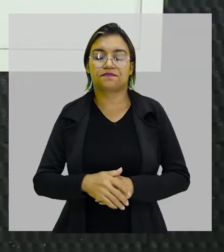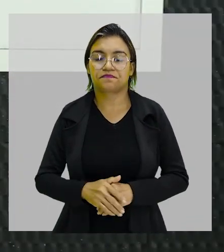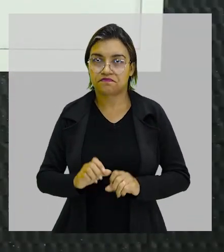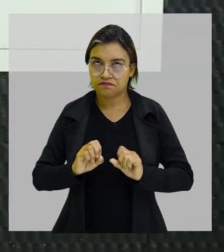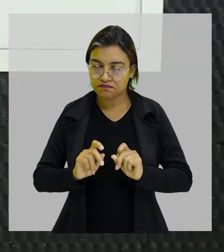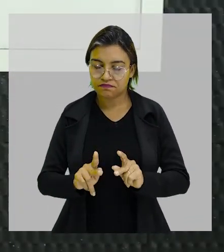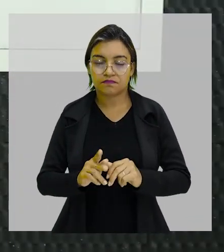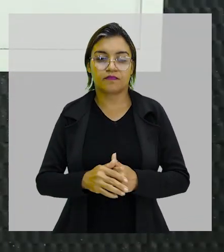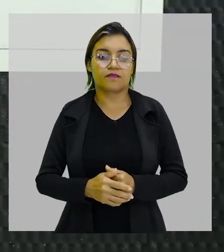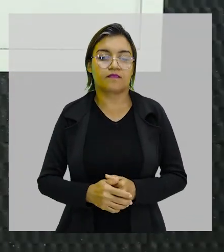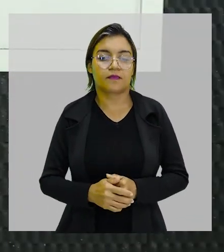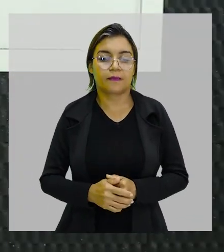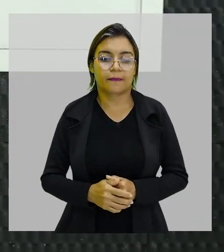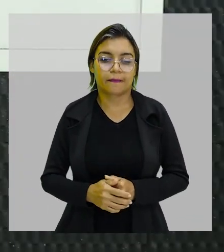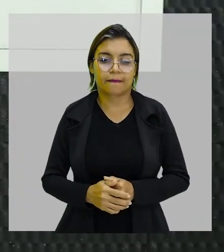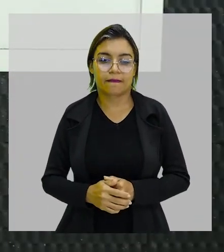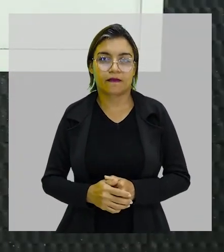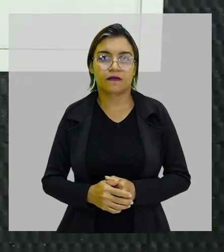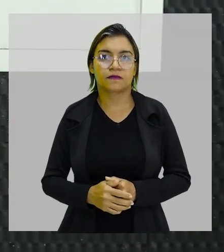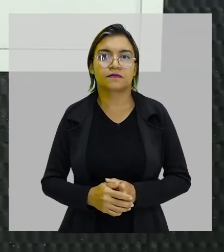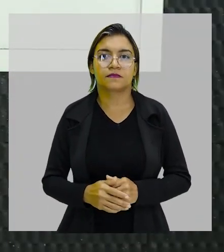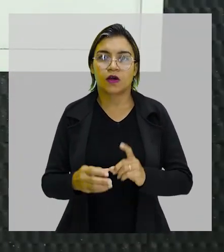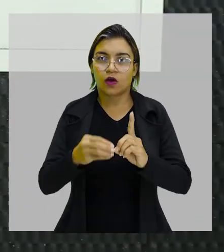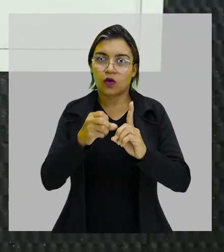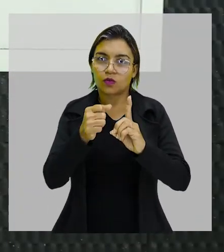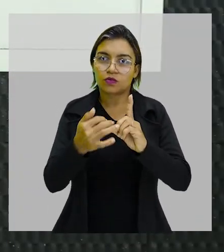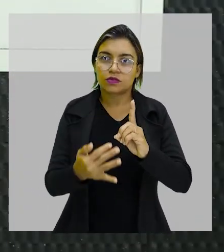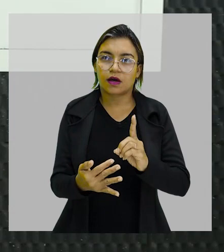ok? Então vamos aqui colocar os dados da questão.